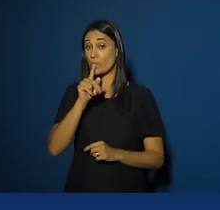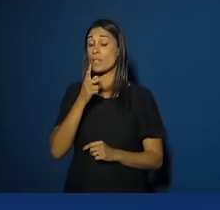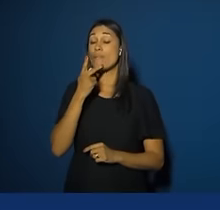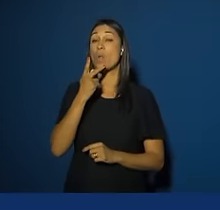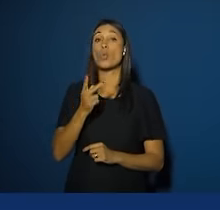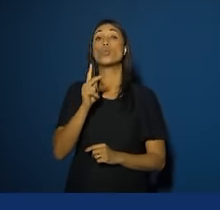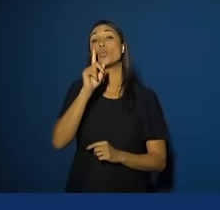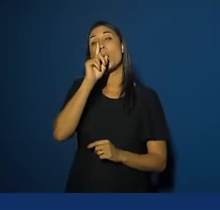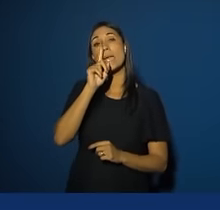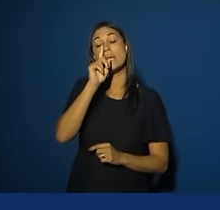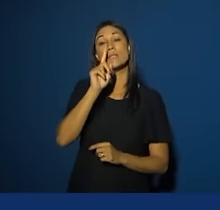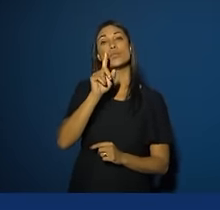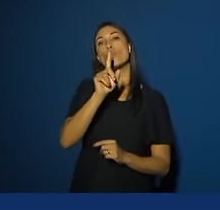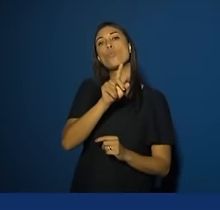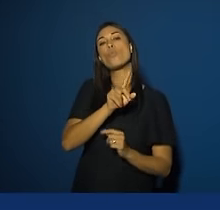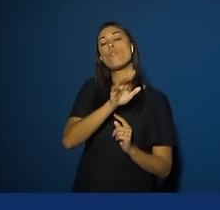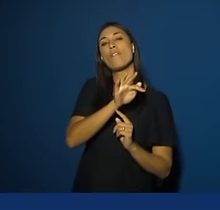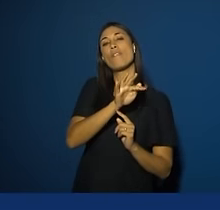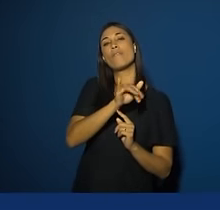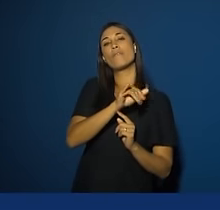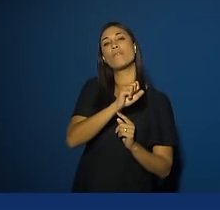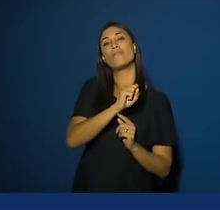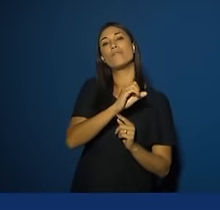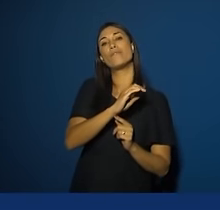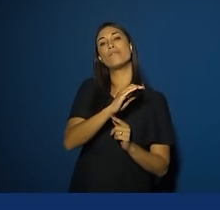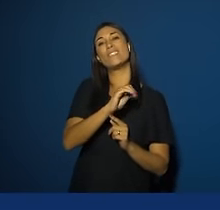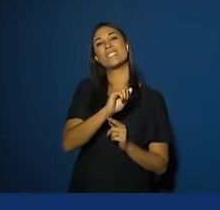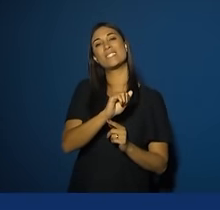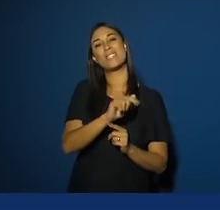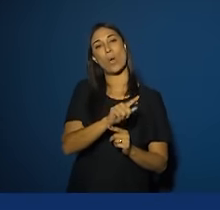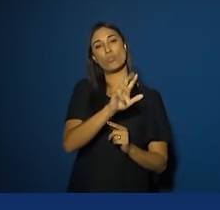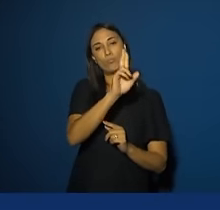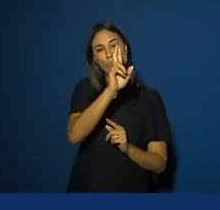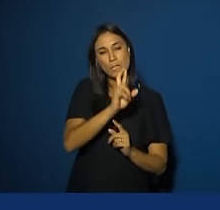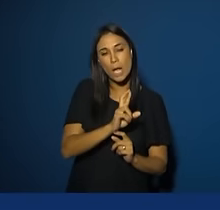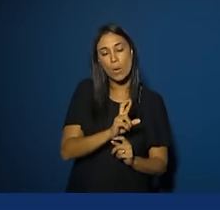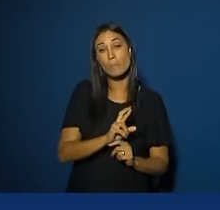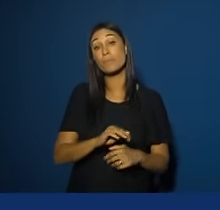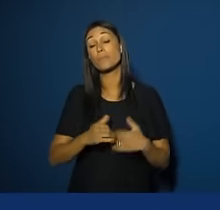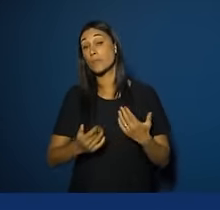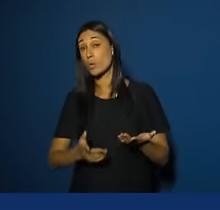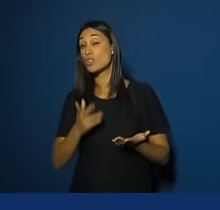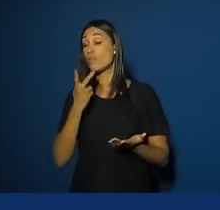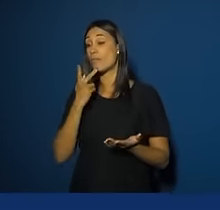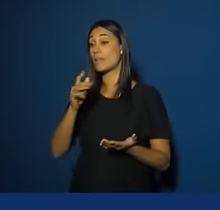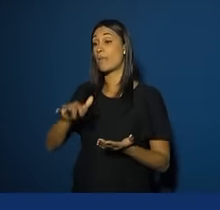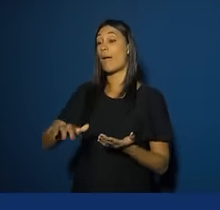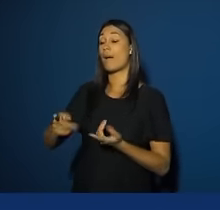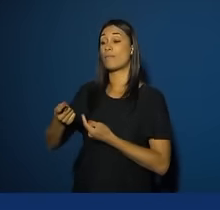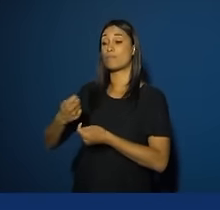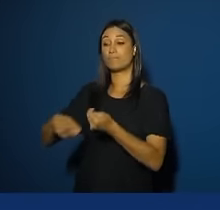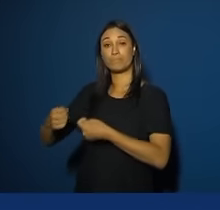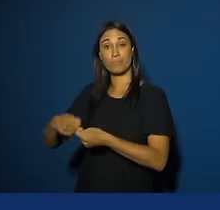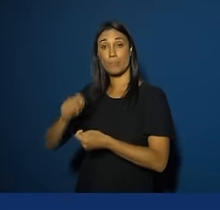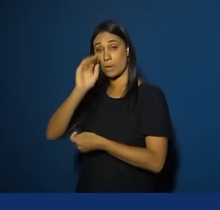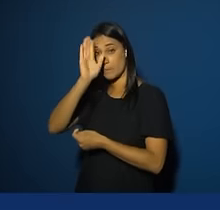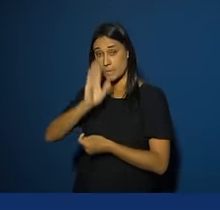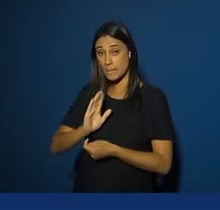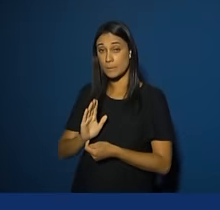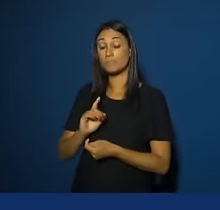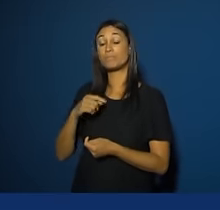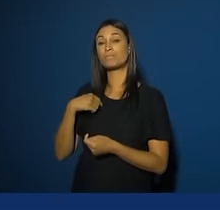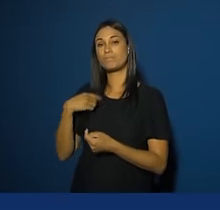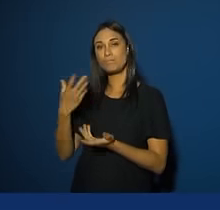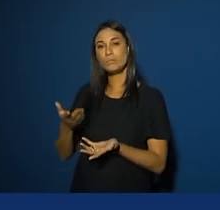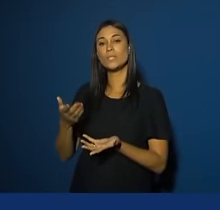fiscal. Isso é muito importante, né, porque também a Bolsa Brasileira, também foi falado aqui, a resposta é indubitável, a